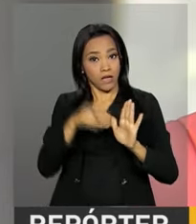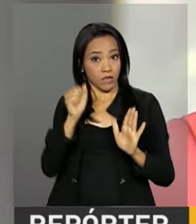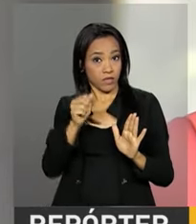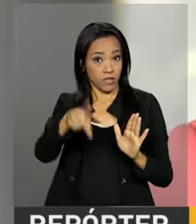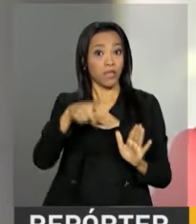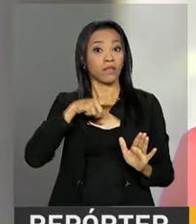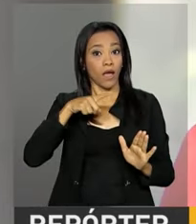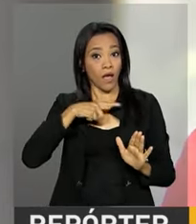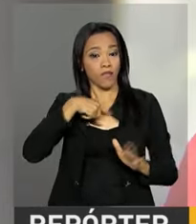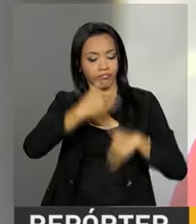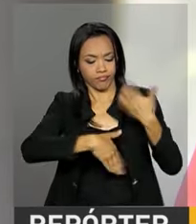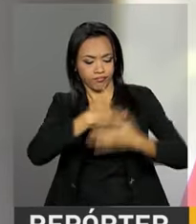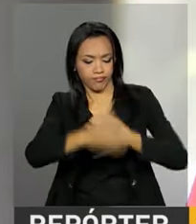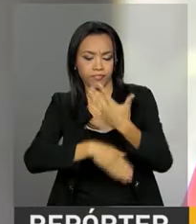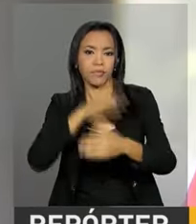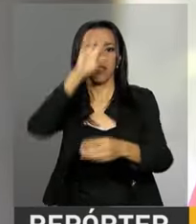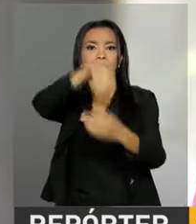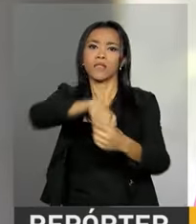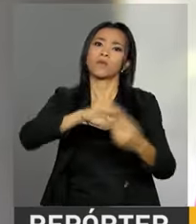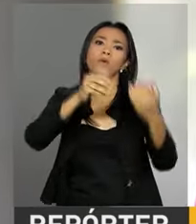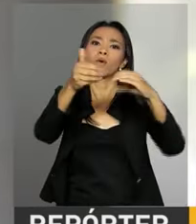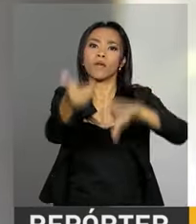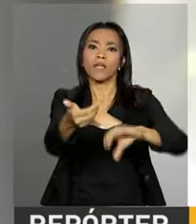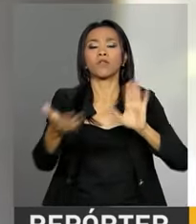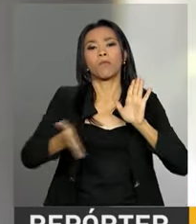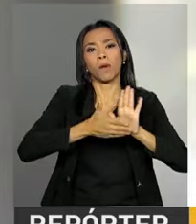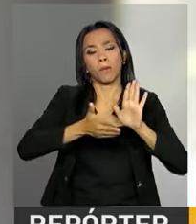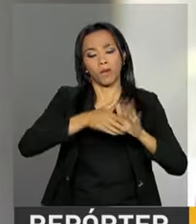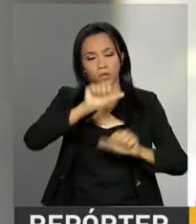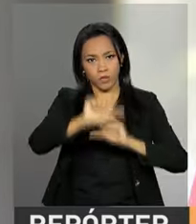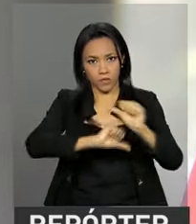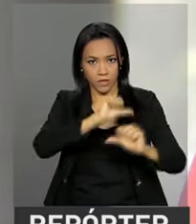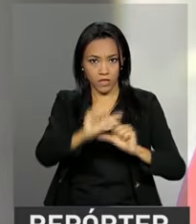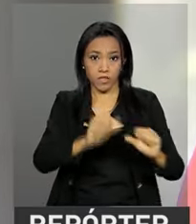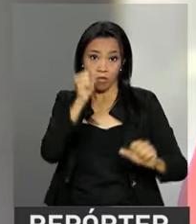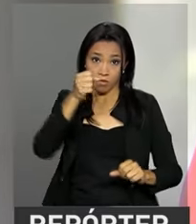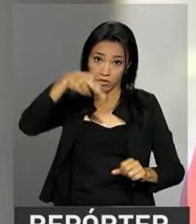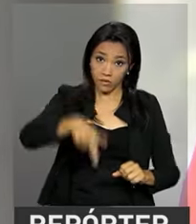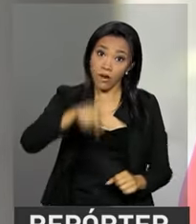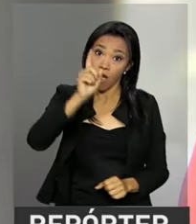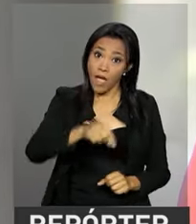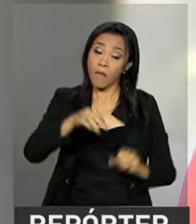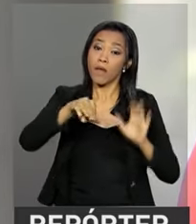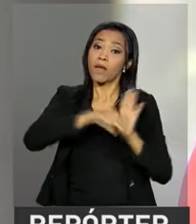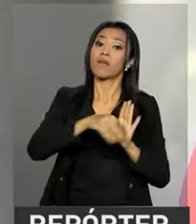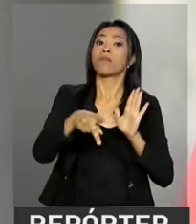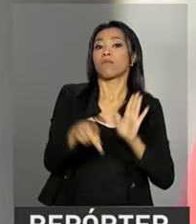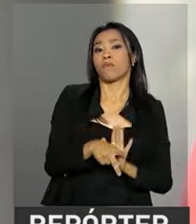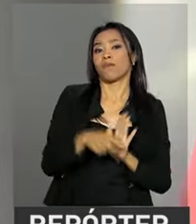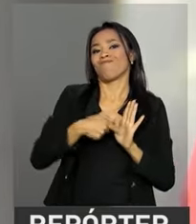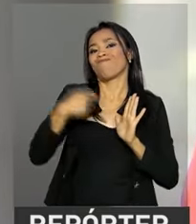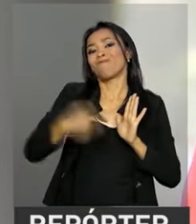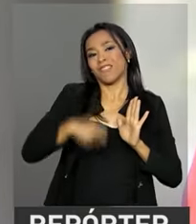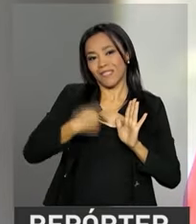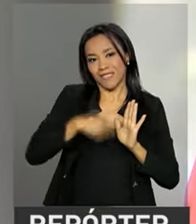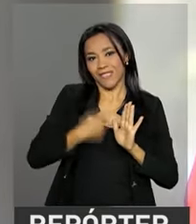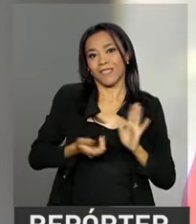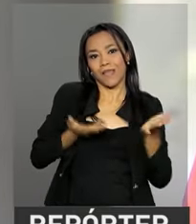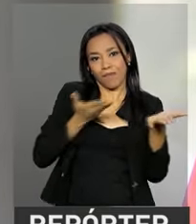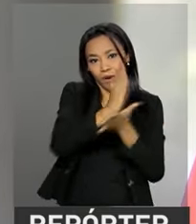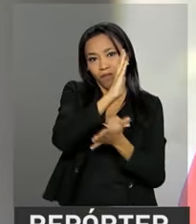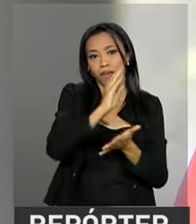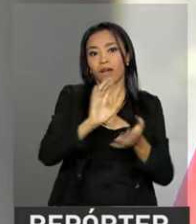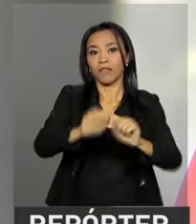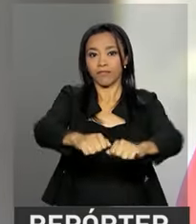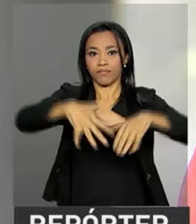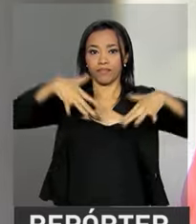como a proposta de mudança nas aposentadorias é uma emenda constitucional ela precisa ser aprovada no plenário